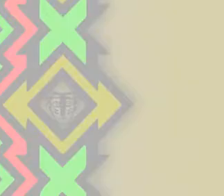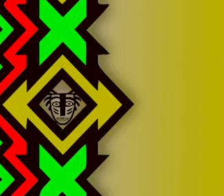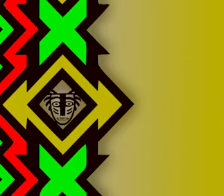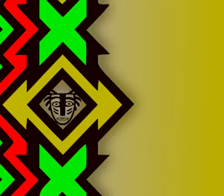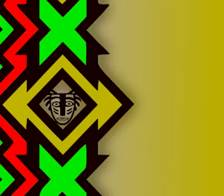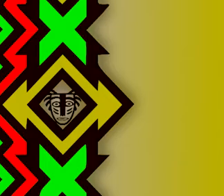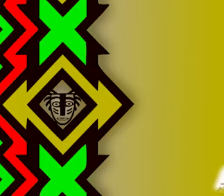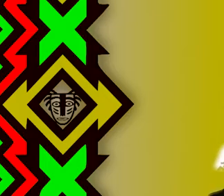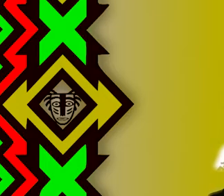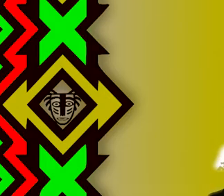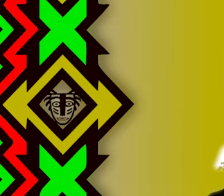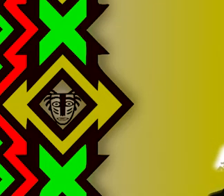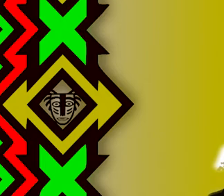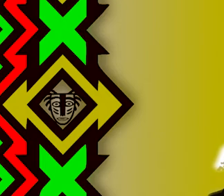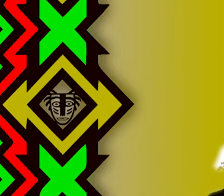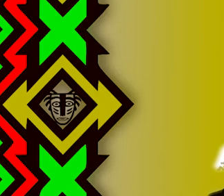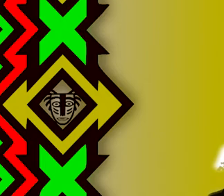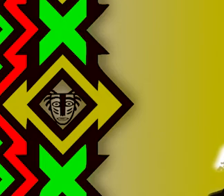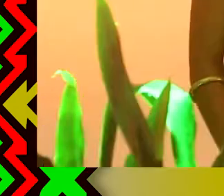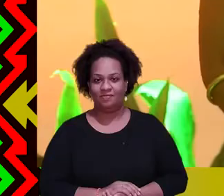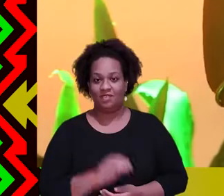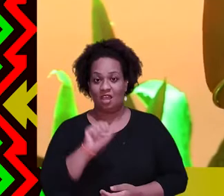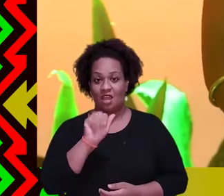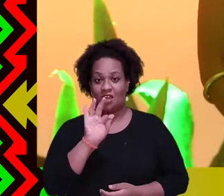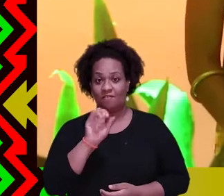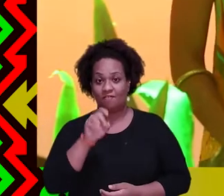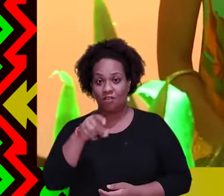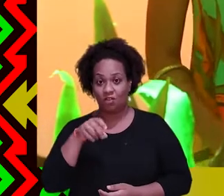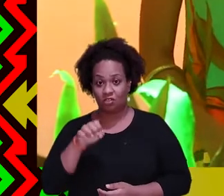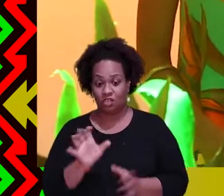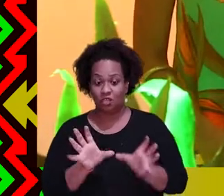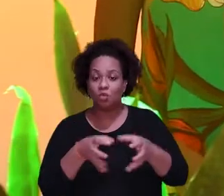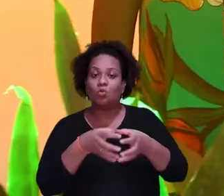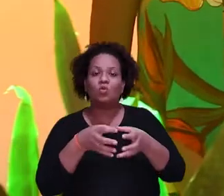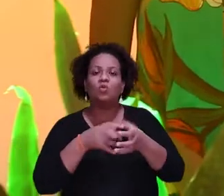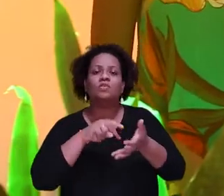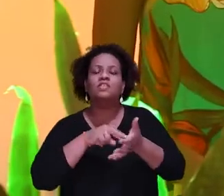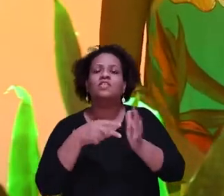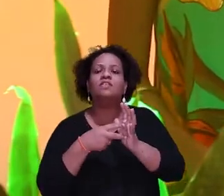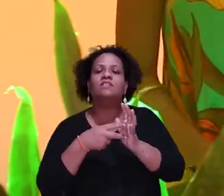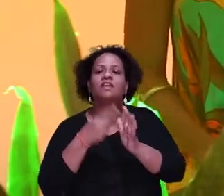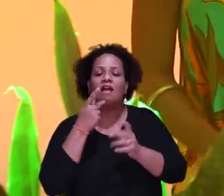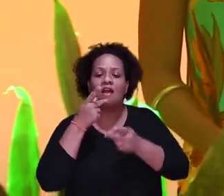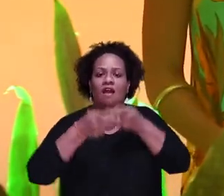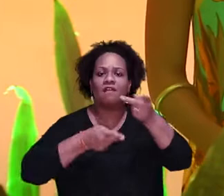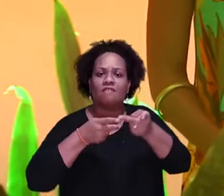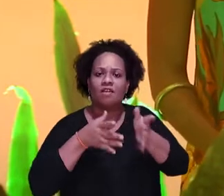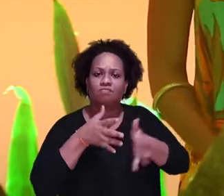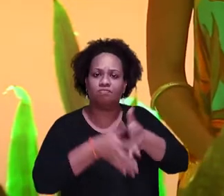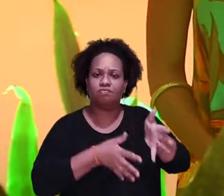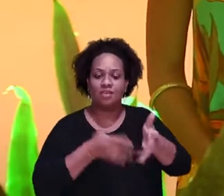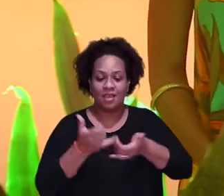Edição do Festival Socorro derrota resolvi Olinda após é babá orixalá fofo aconselho Uruguai quer dizer a